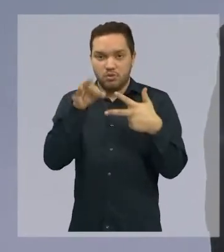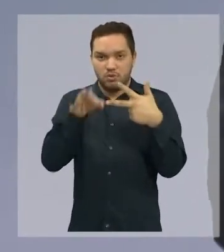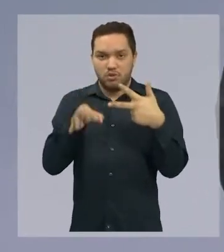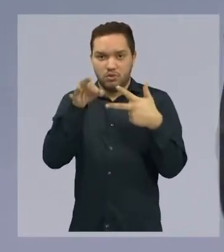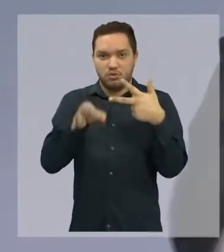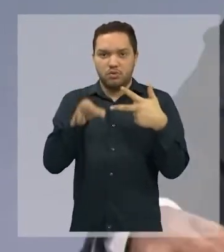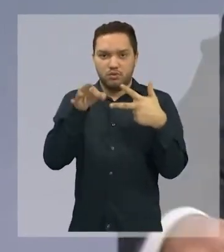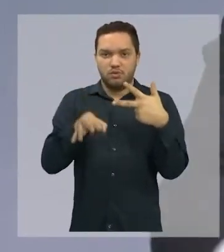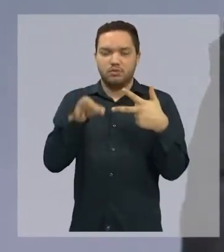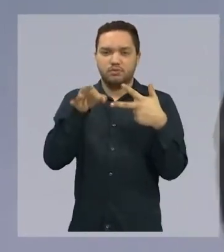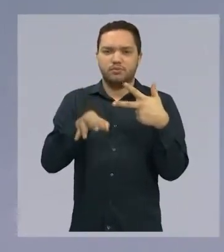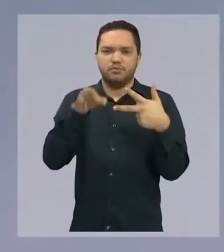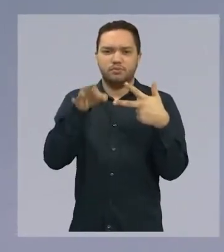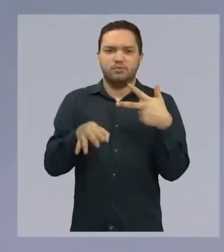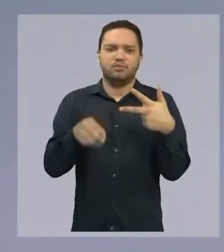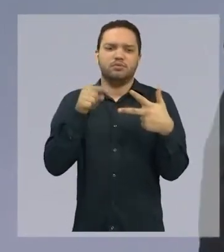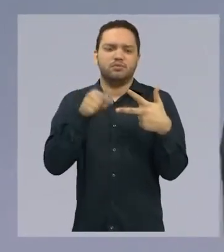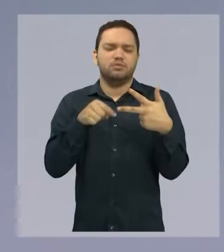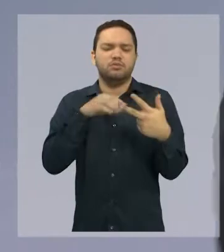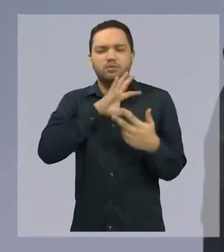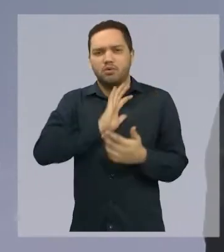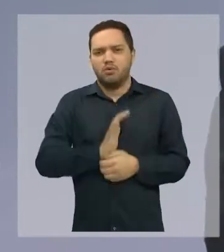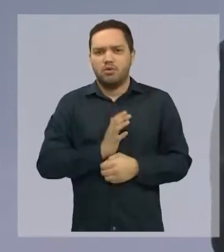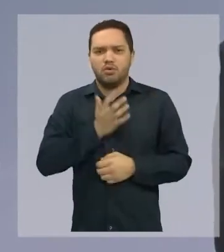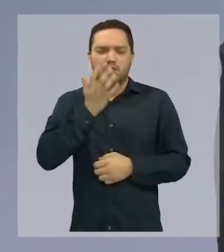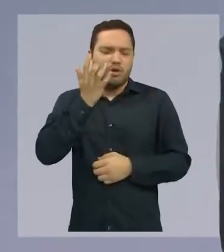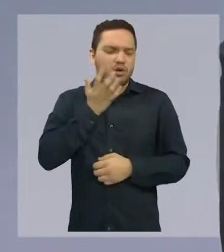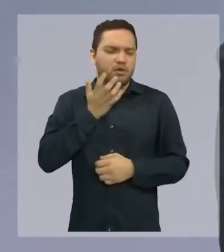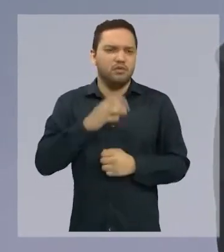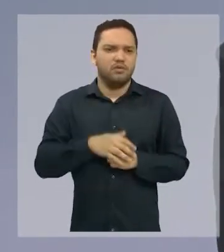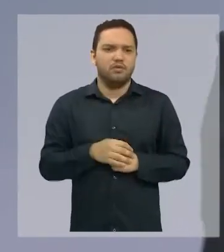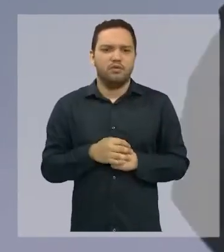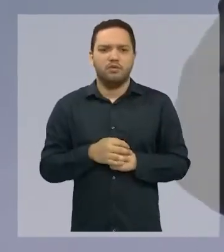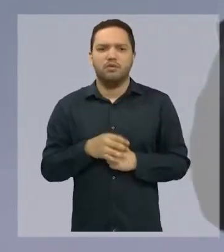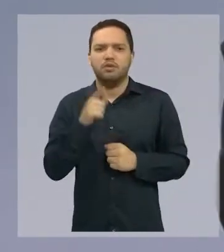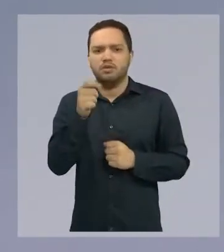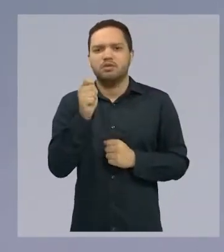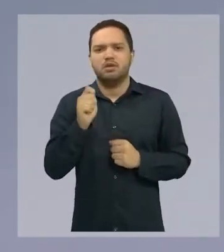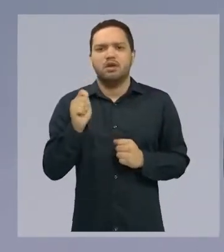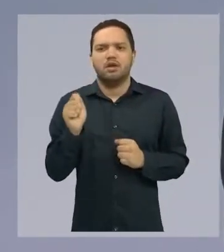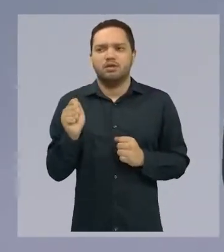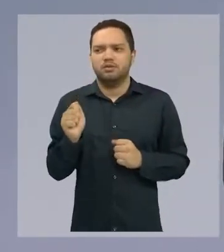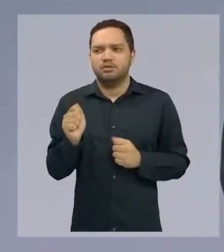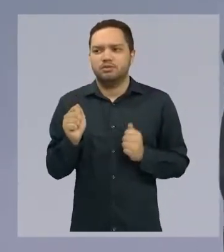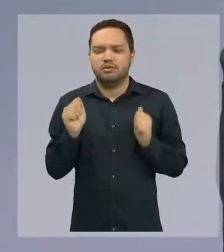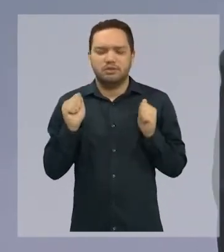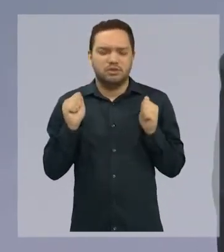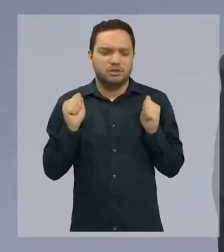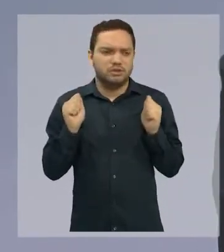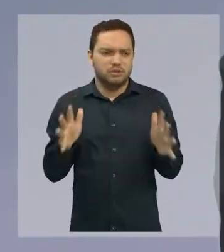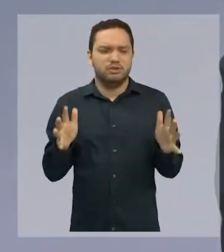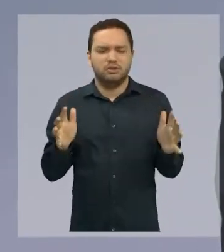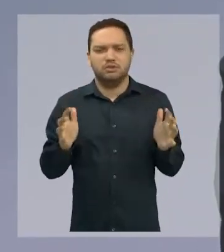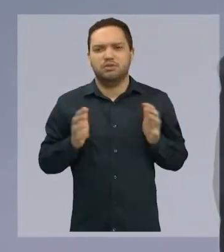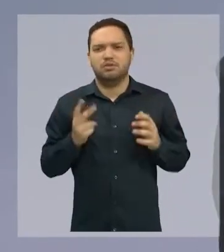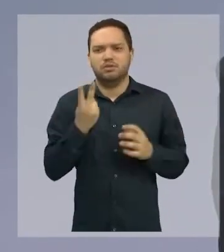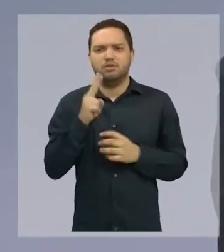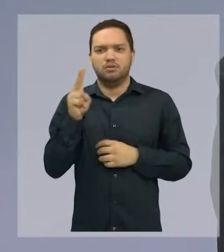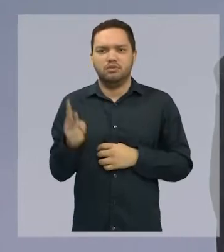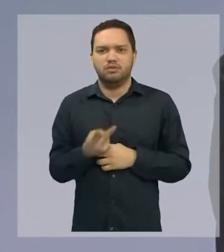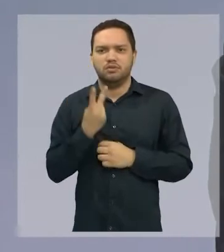uma lástima, é uma tragédia, é péssimo. É o mais caro do planeta, se gasta no Brasil